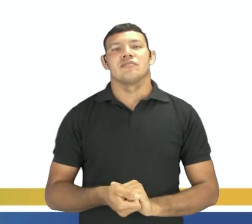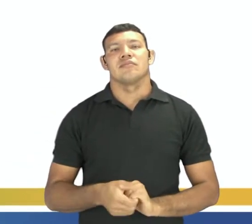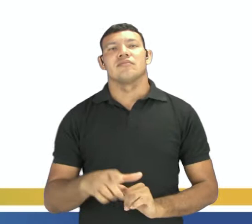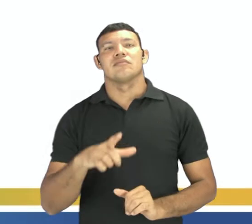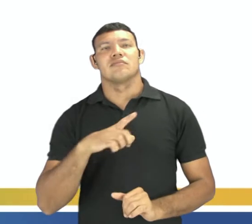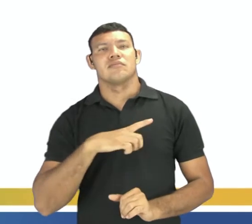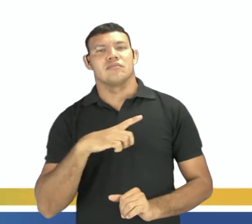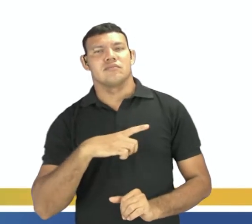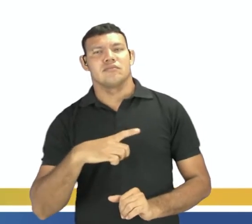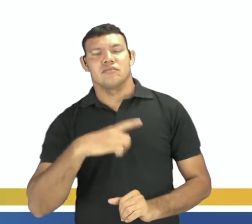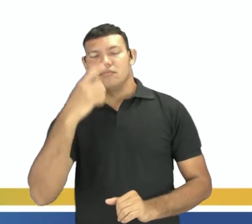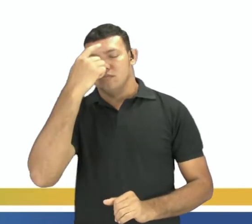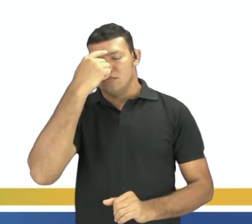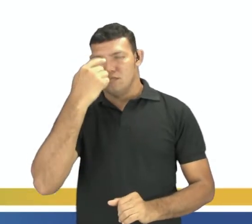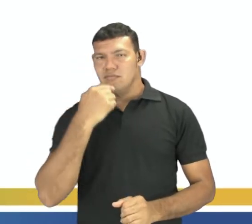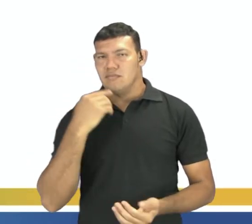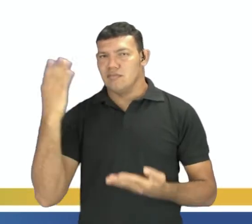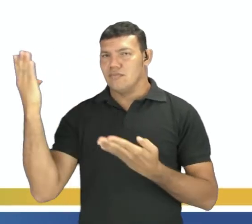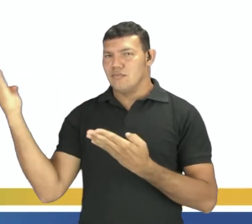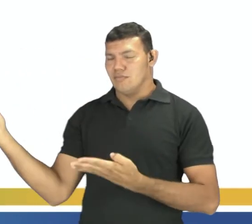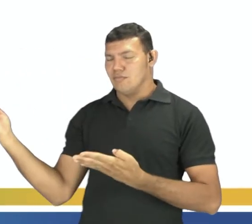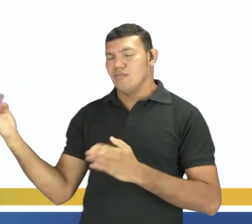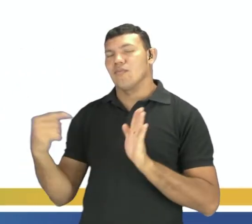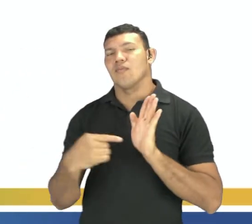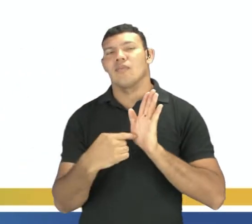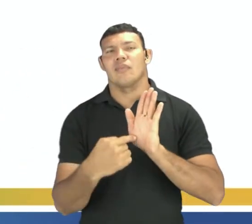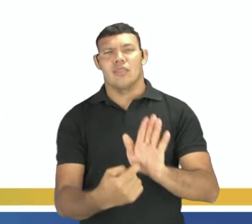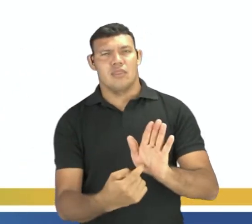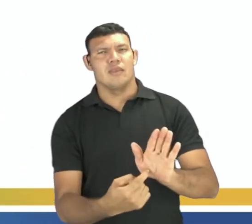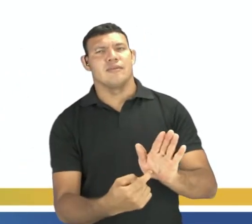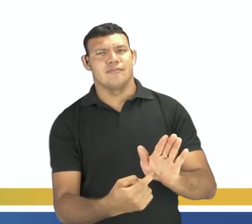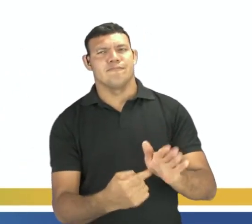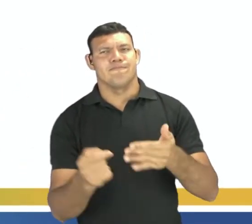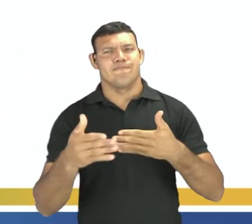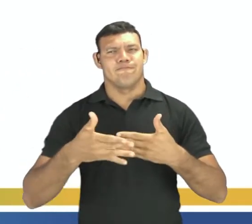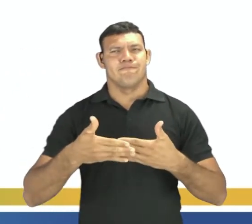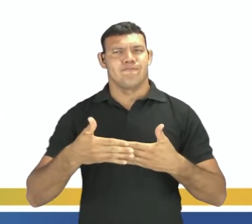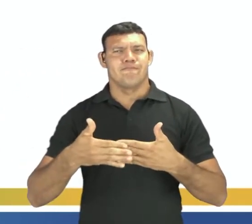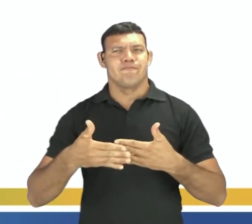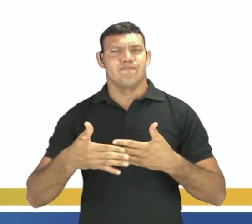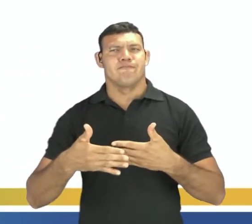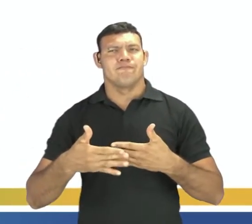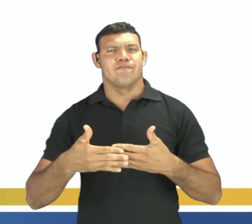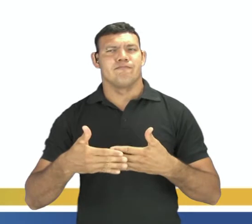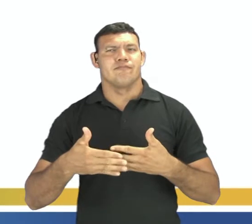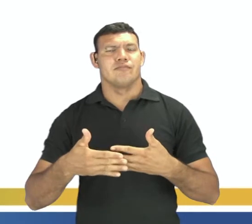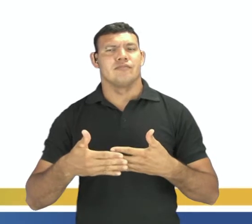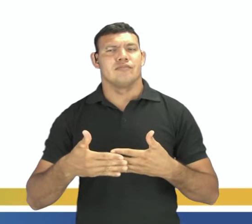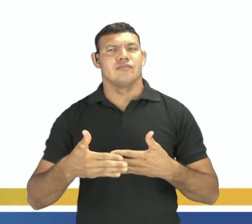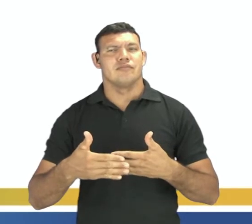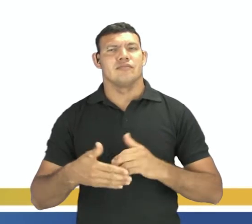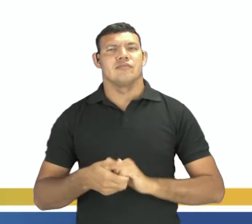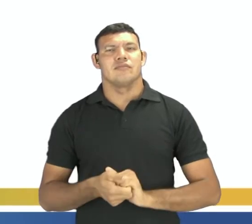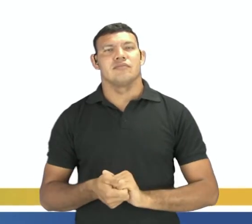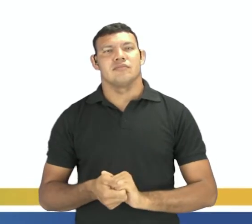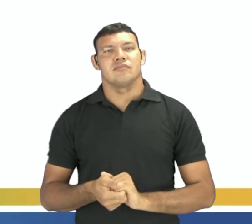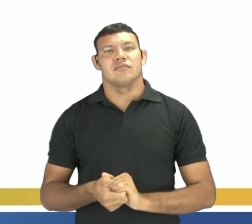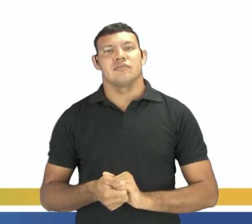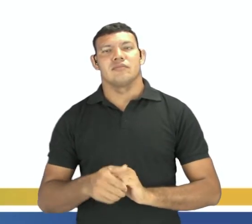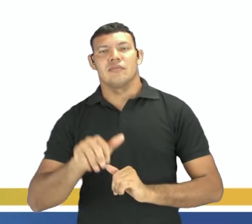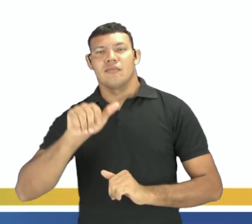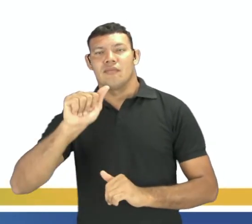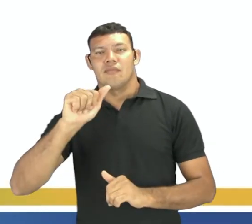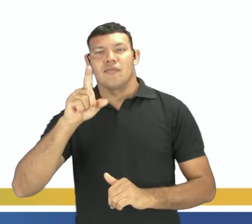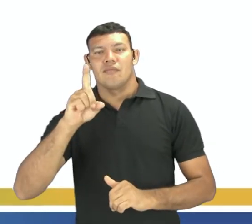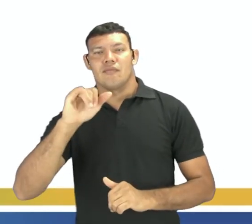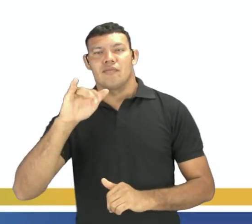temos outra imagem aí, ilustrando bem esse tipo de tecido. Então, nós vamos ter lá o tecido adiposo, né, que é